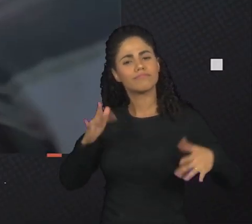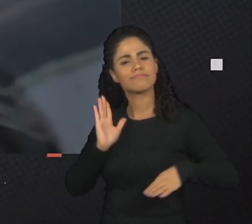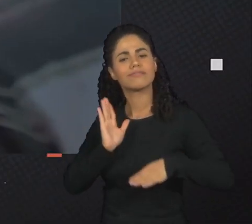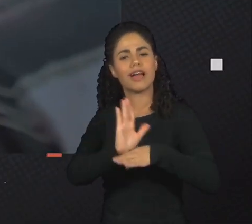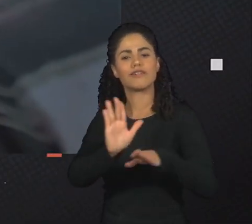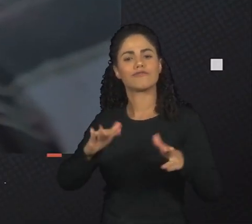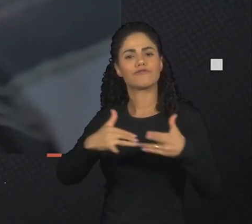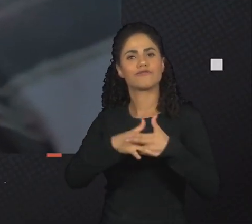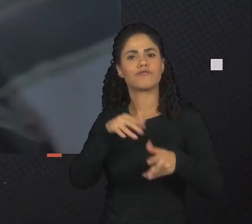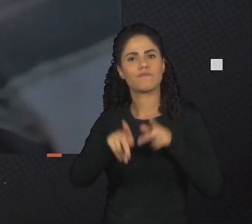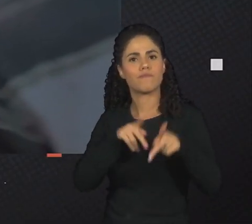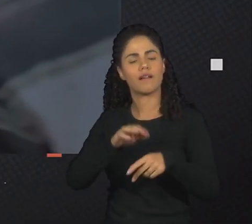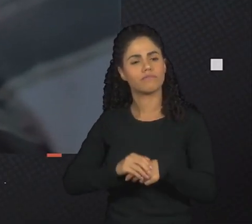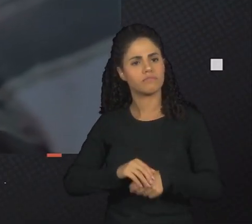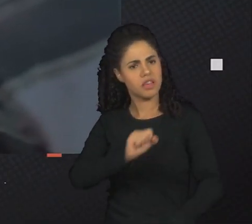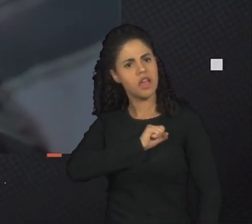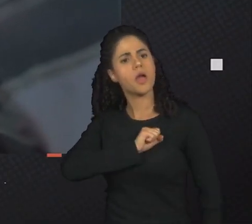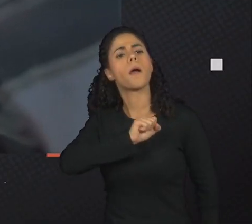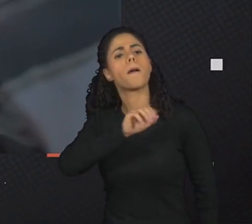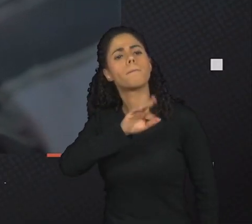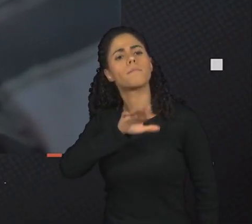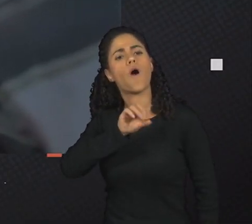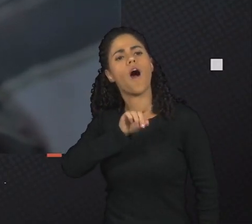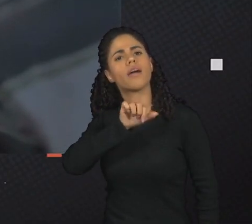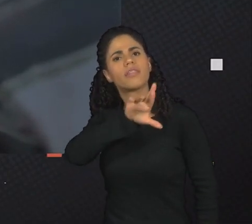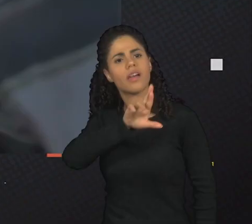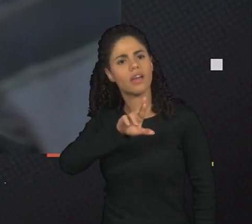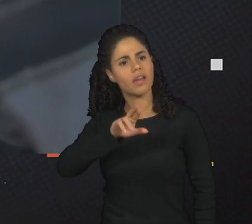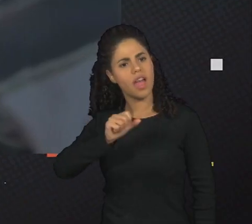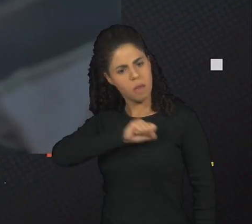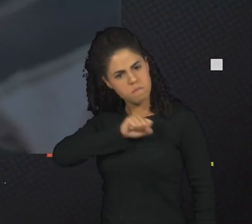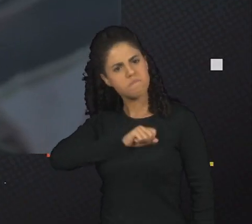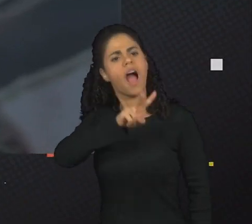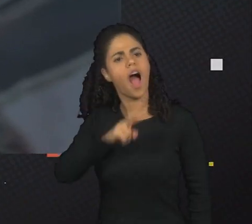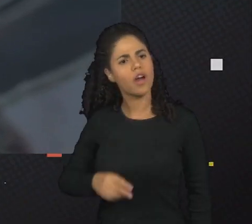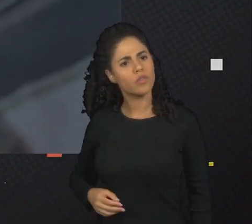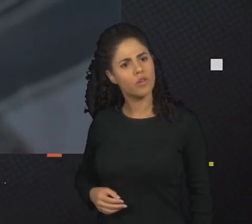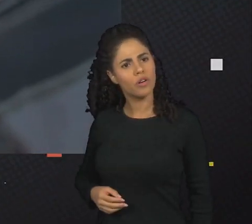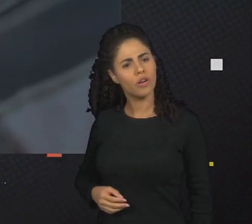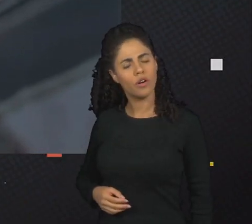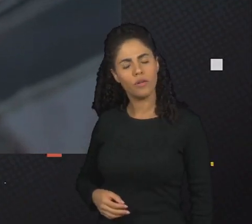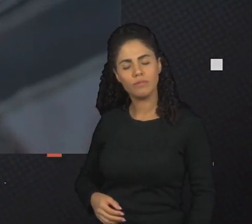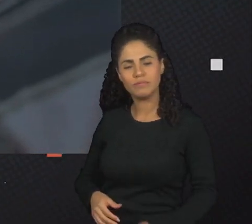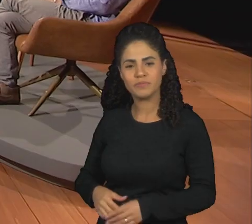cidadania. Não é brother que fala. É mano.